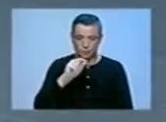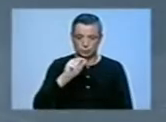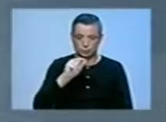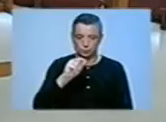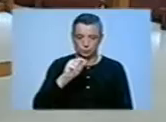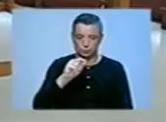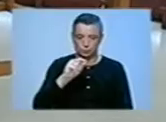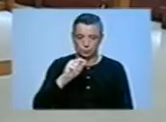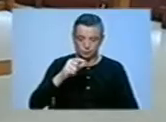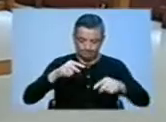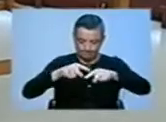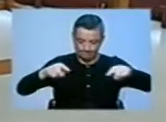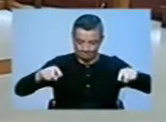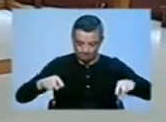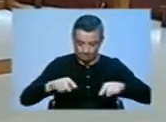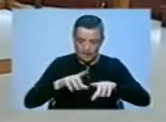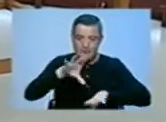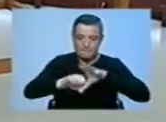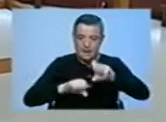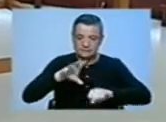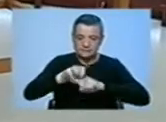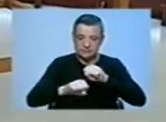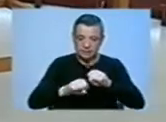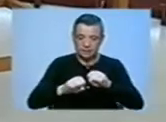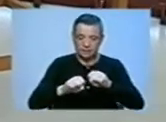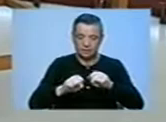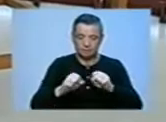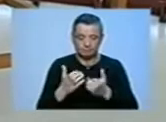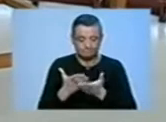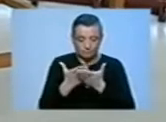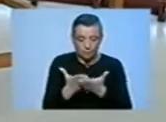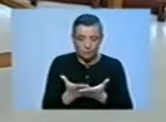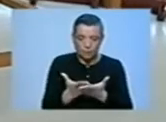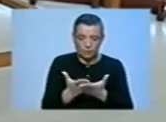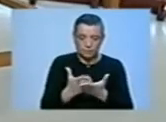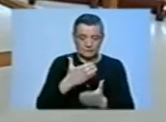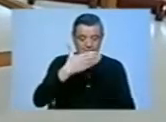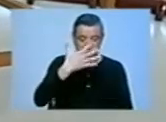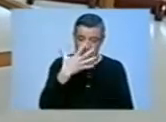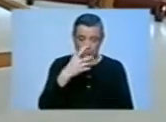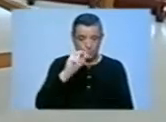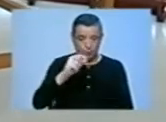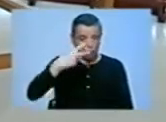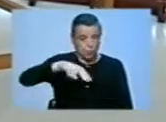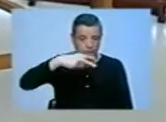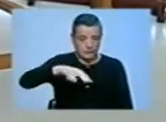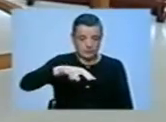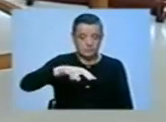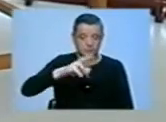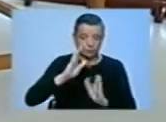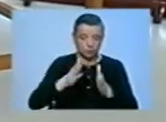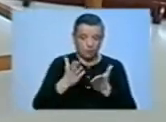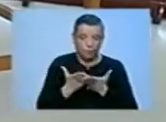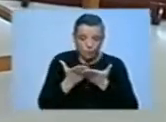os retângulos massa folhada que deixamos no forno durante cinco minutos com a segunda vez já os temos aqui